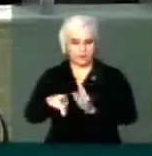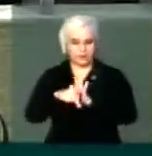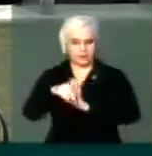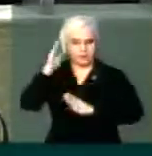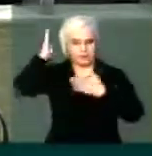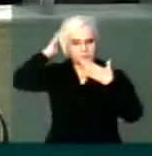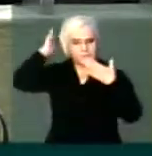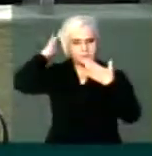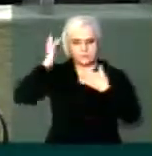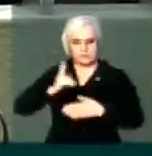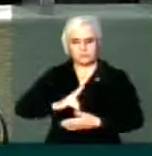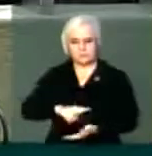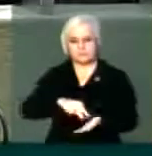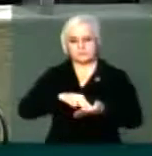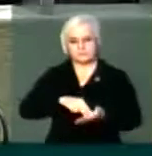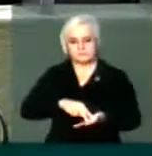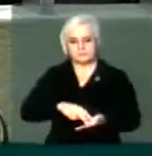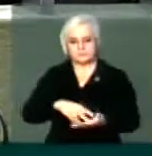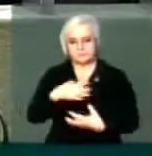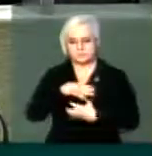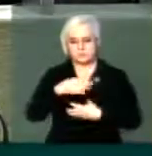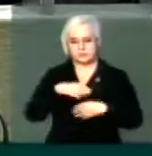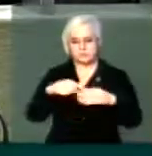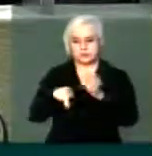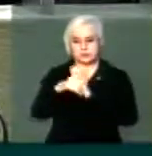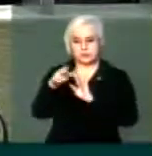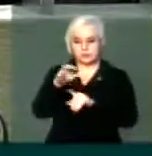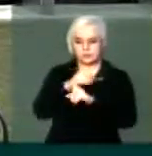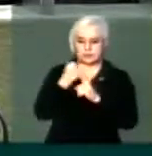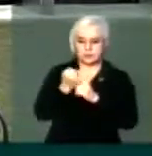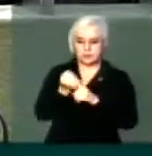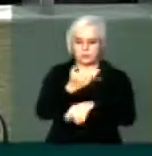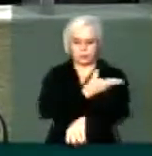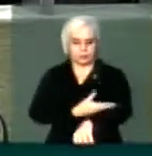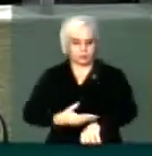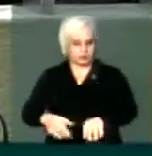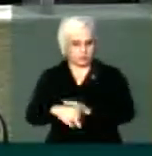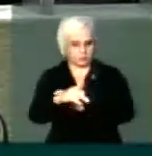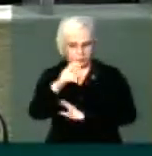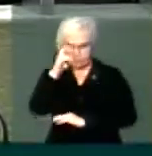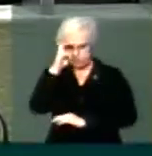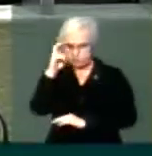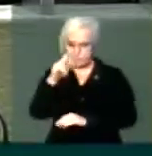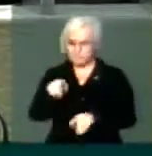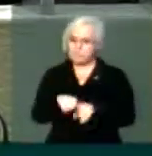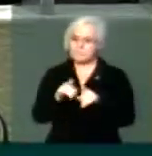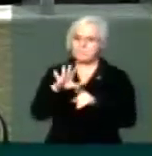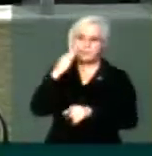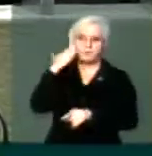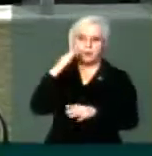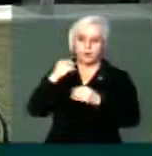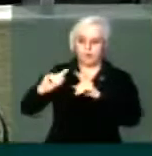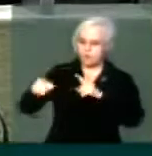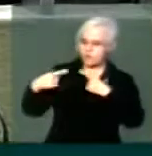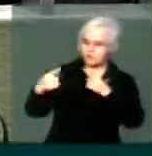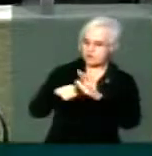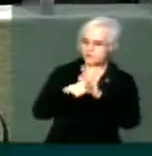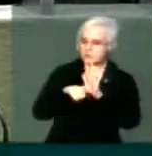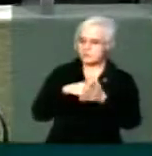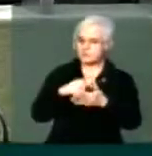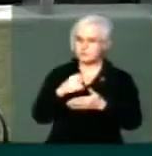e manutenção de suas formas de sociedade e cultura. Entendem como